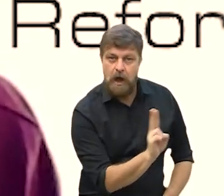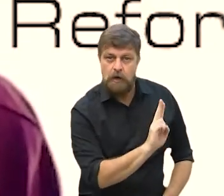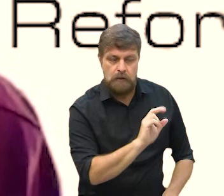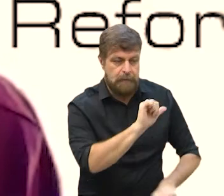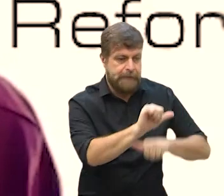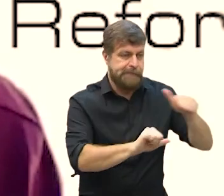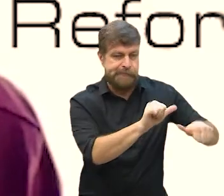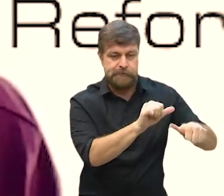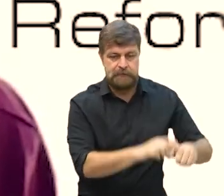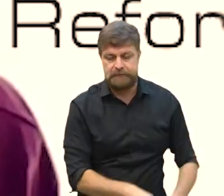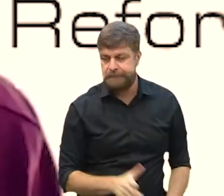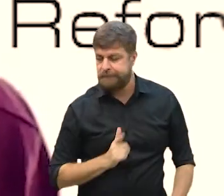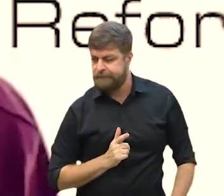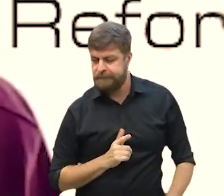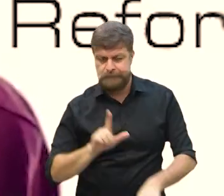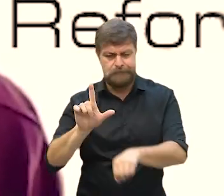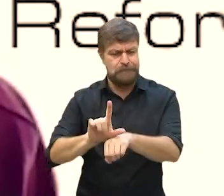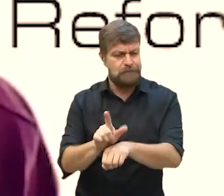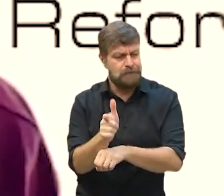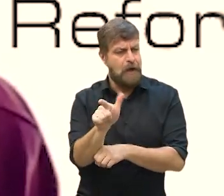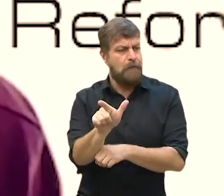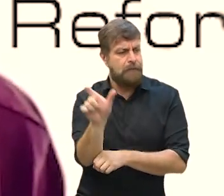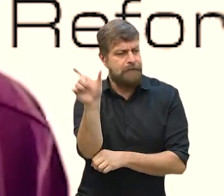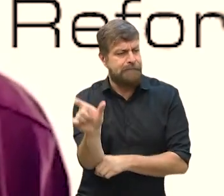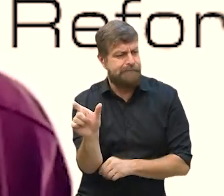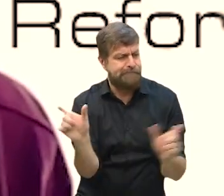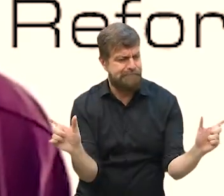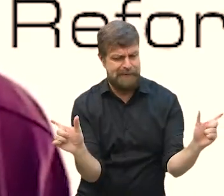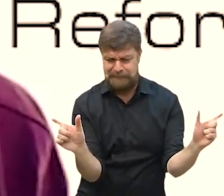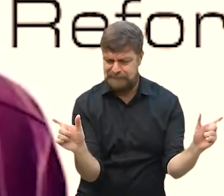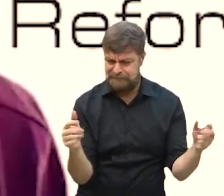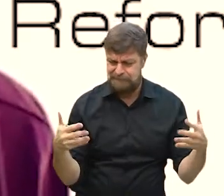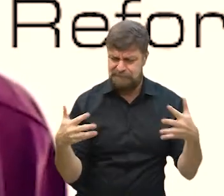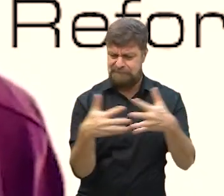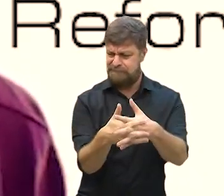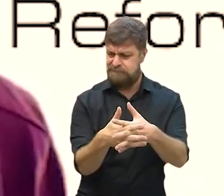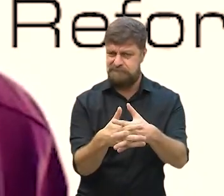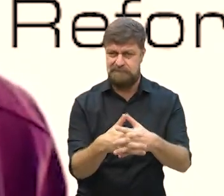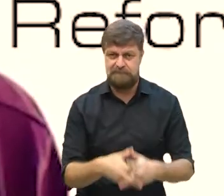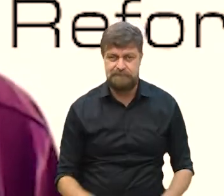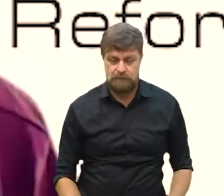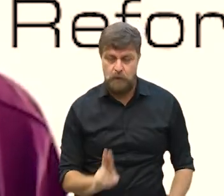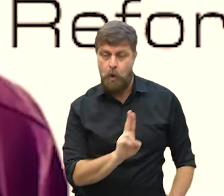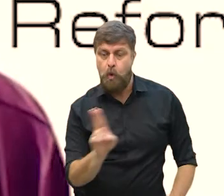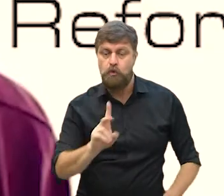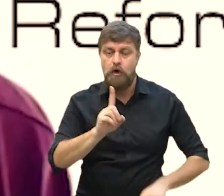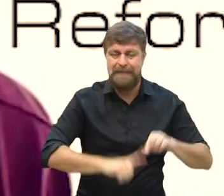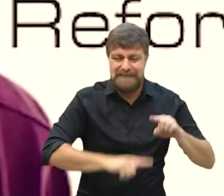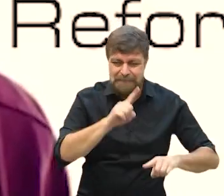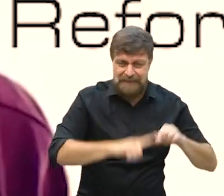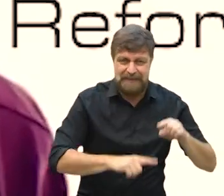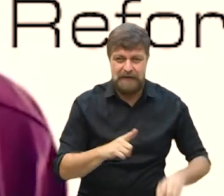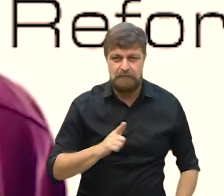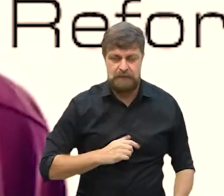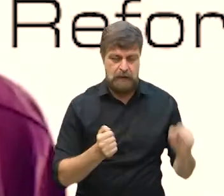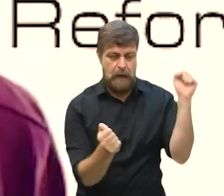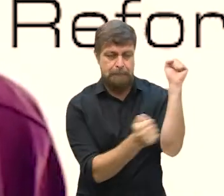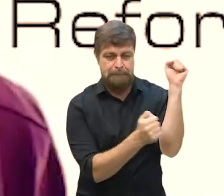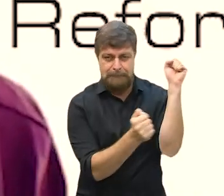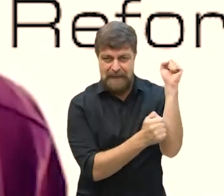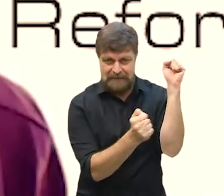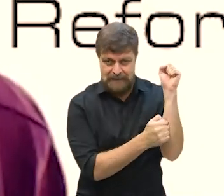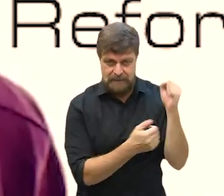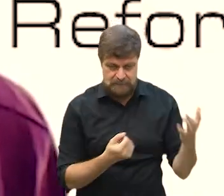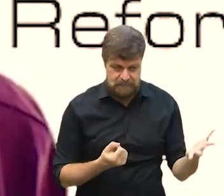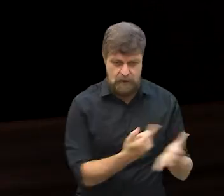eles chamam de joelho, em outra loja eles chamam de cotovelo, e por aí vai, né? Então, você vai comprar tábua,